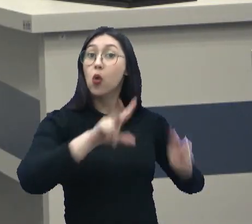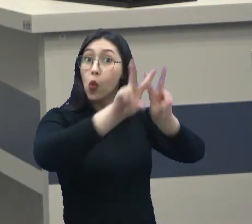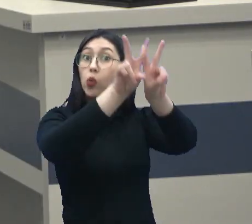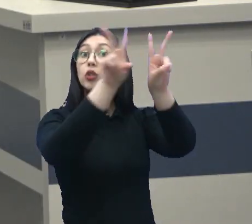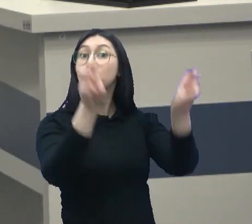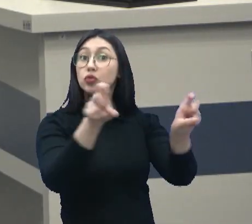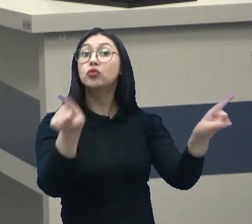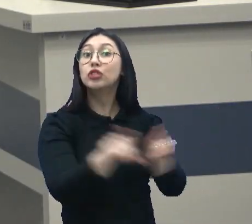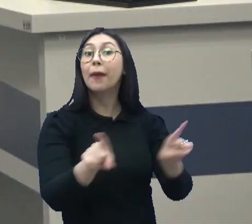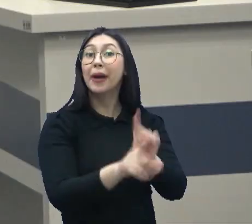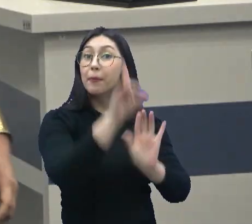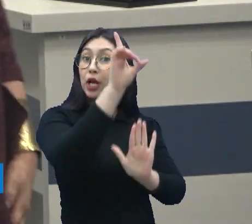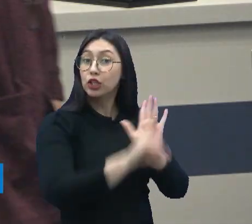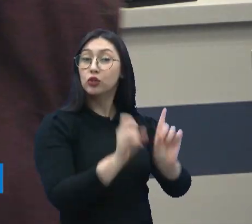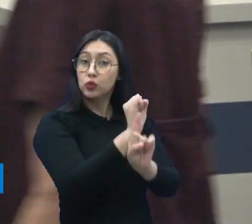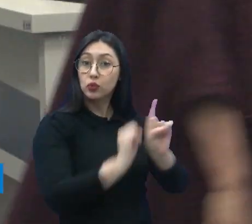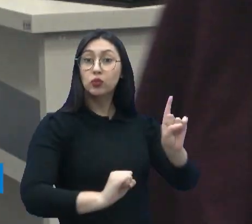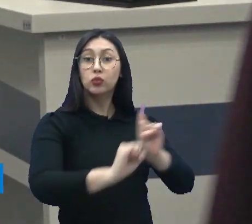pelos direitos sociais.